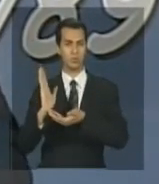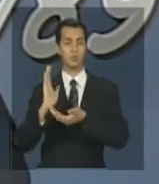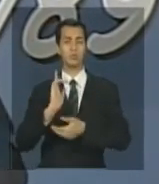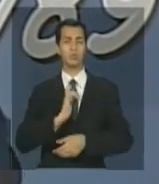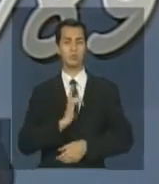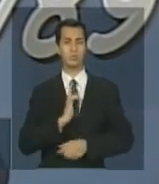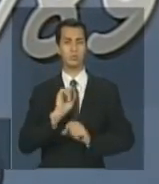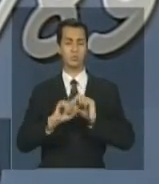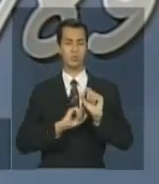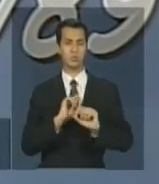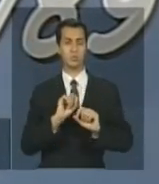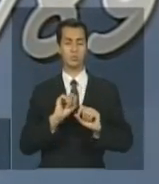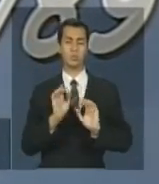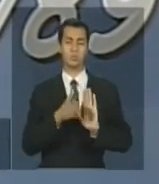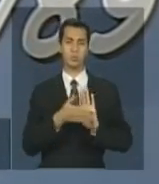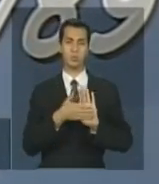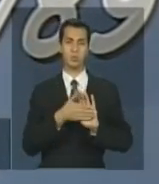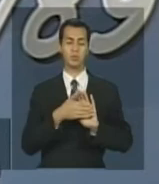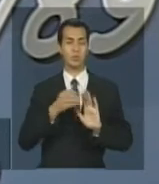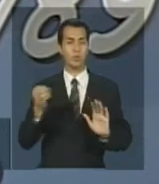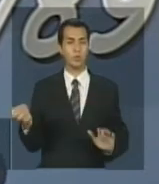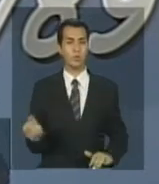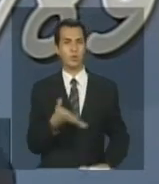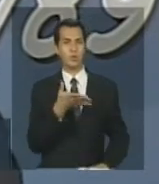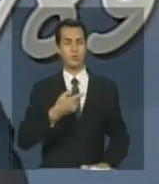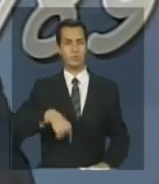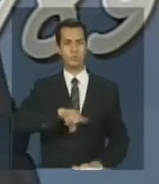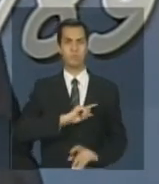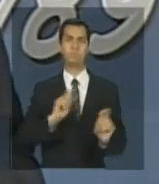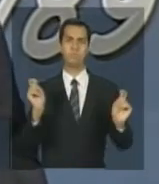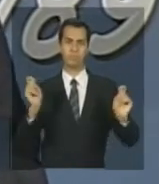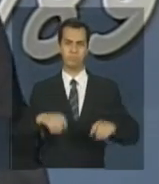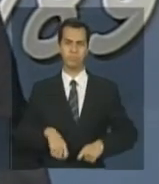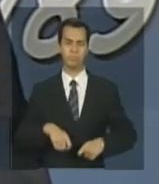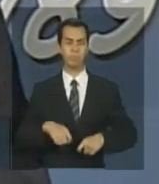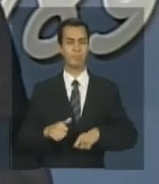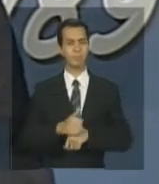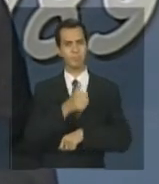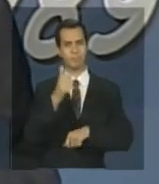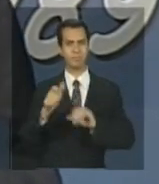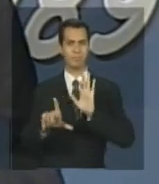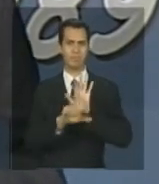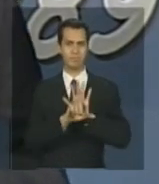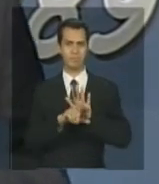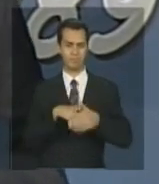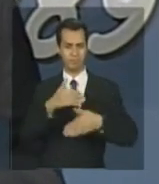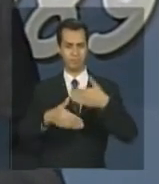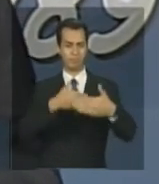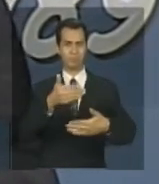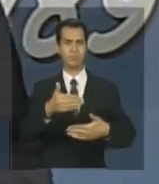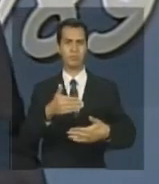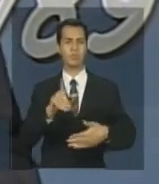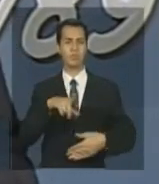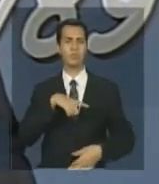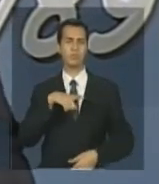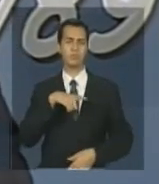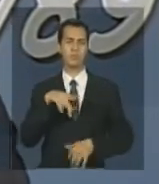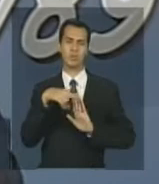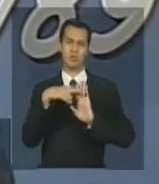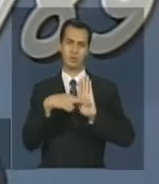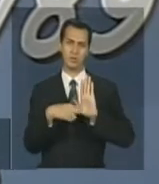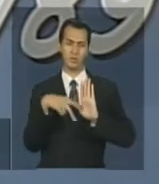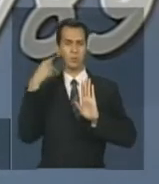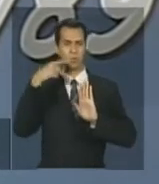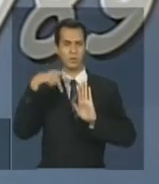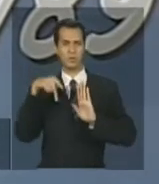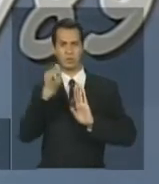propostas inovadoras para que a gente possa aperfeiçoar a legislação que regula a política nacional de